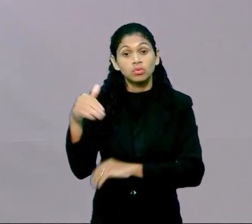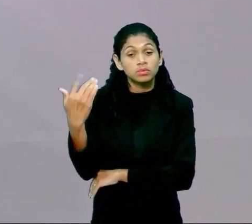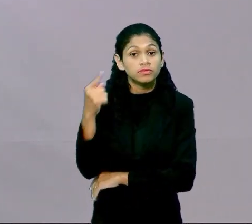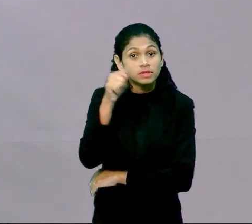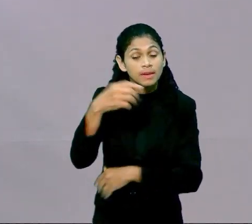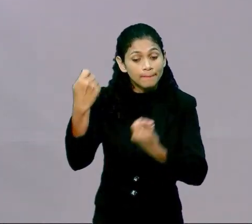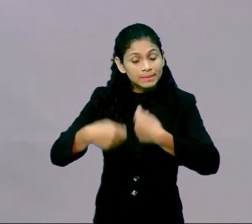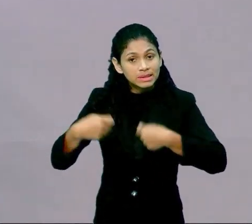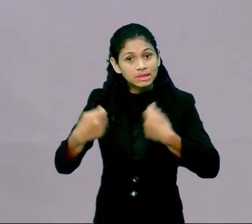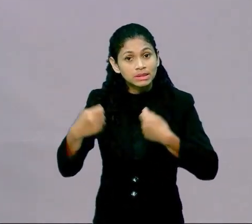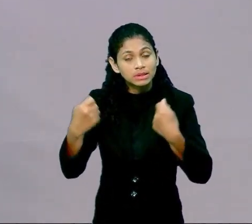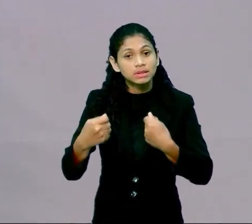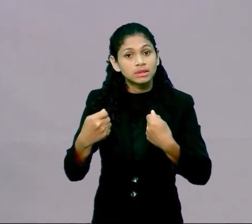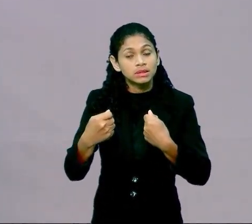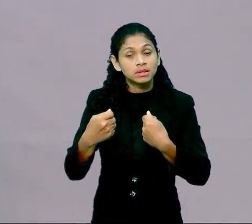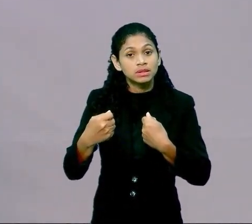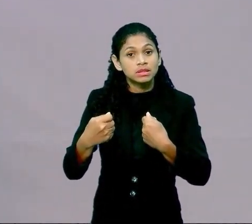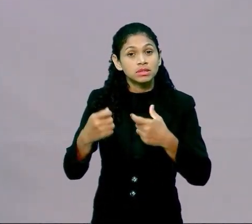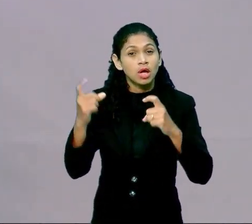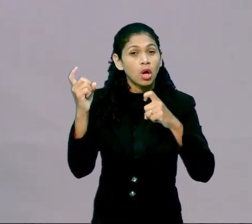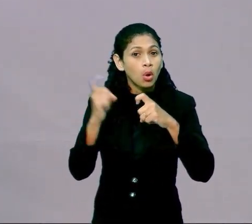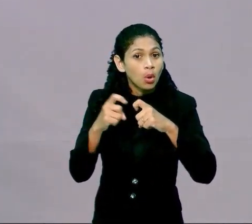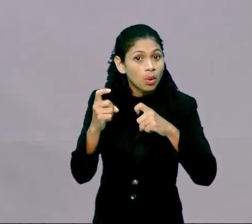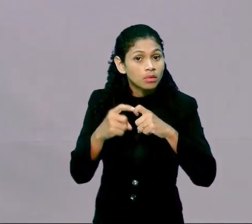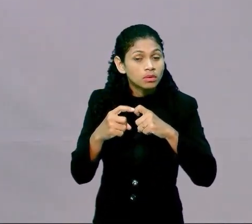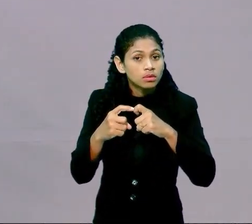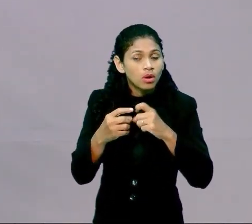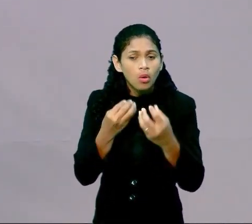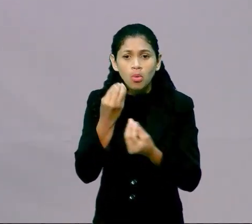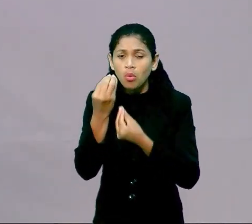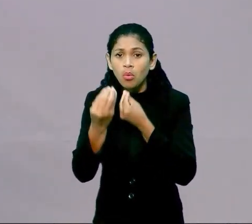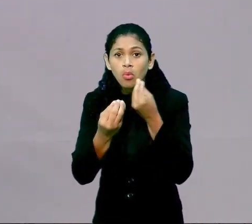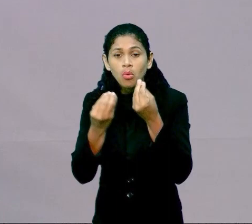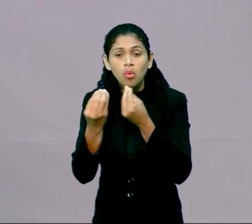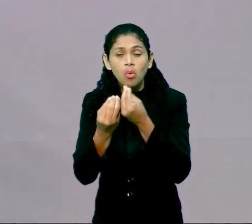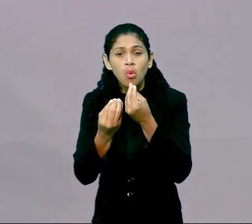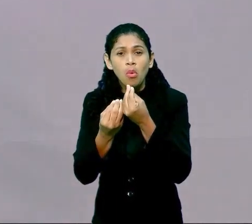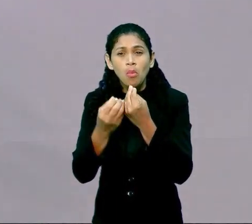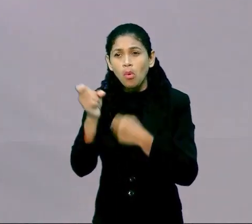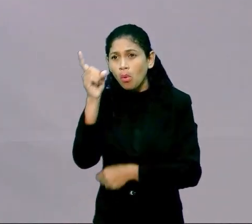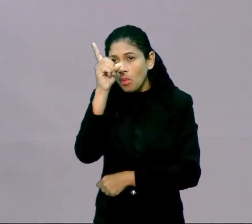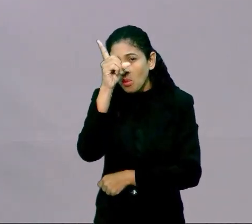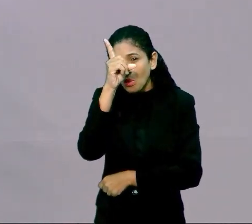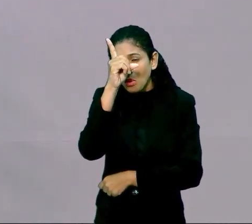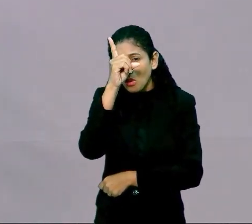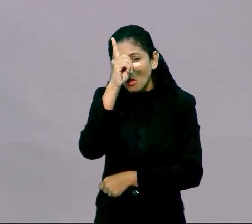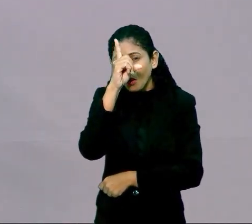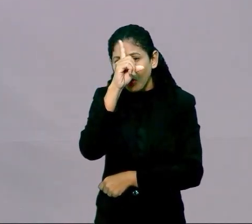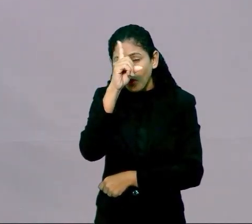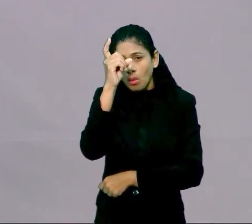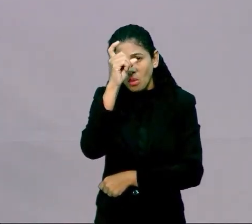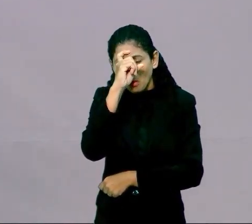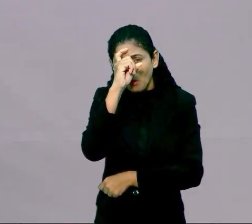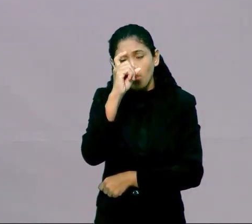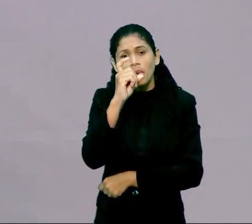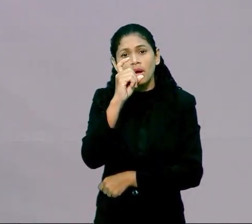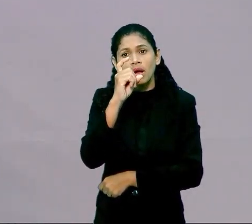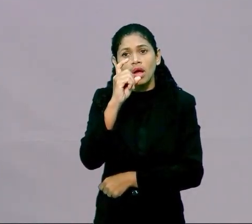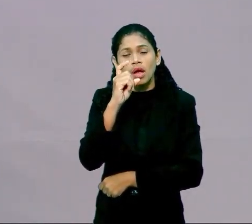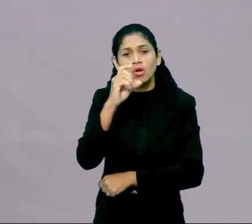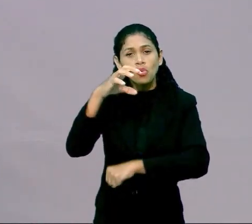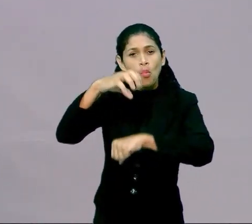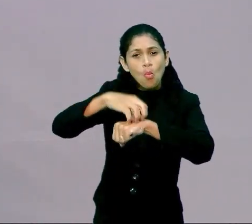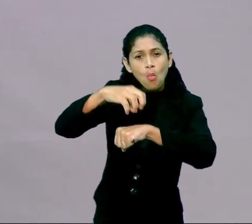temos a política pública da saúde. Como que as unidades de saúde na nossa cidade, no nosso país, elas